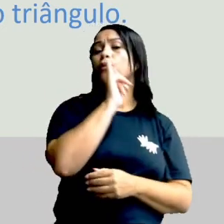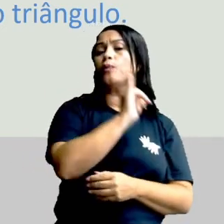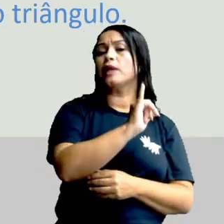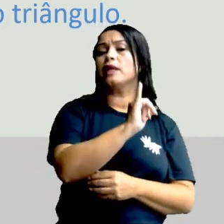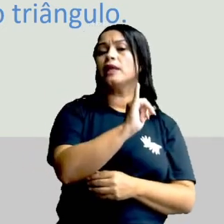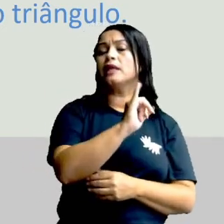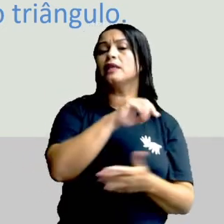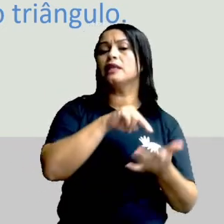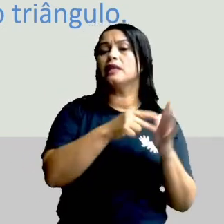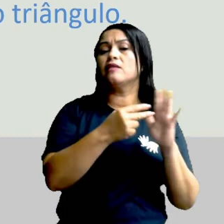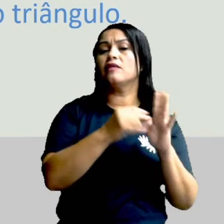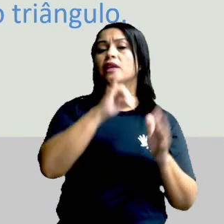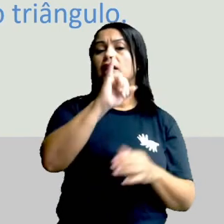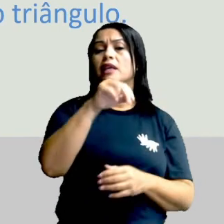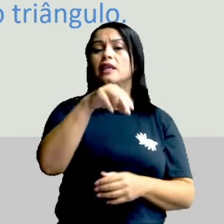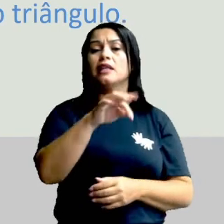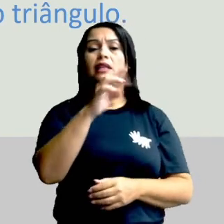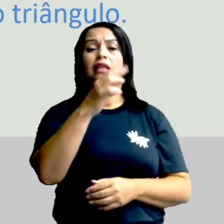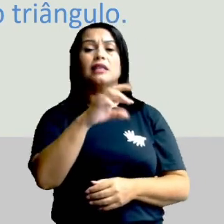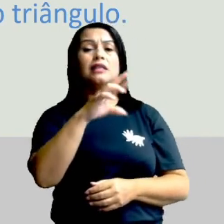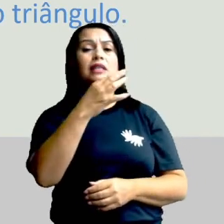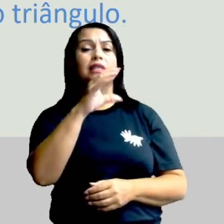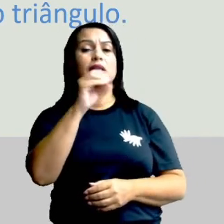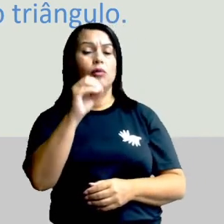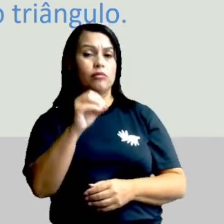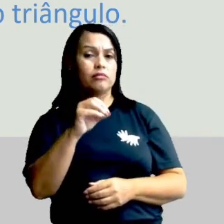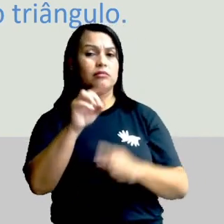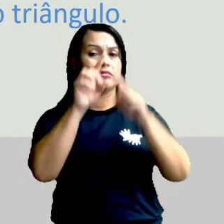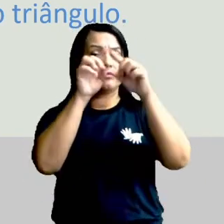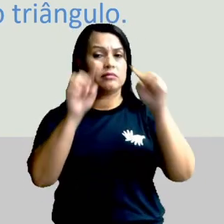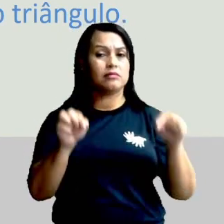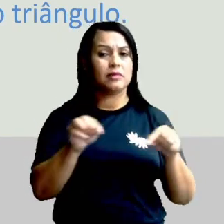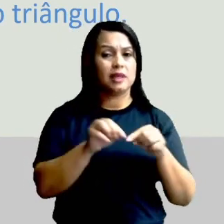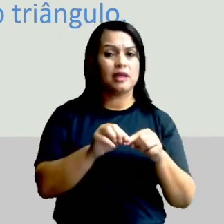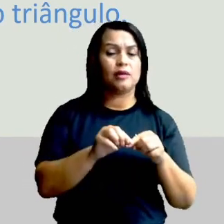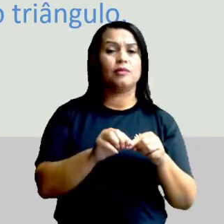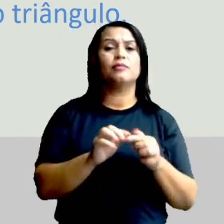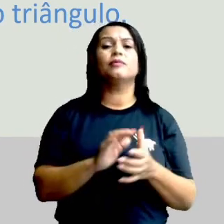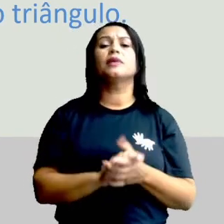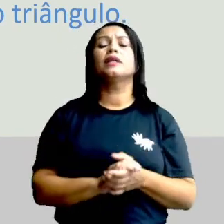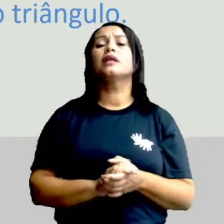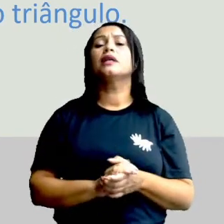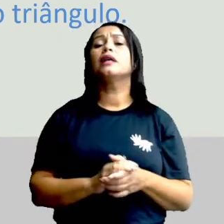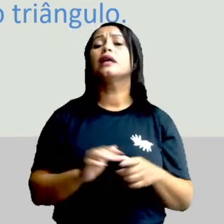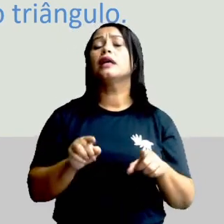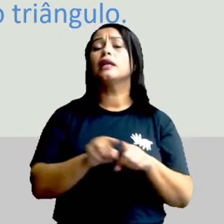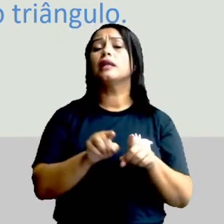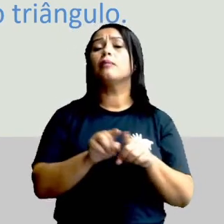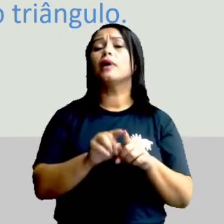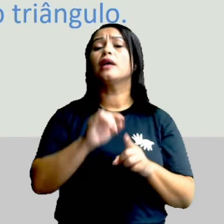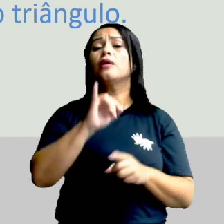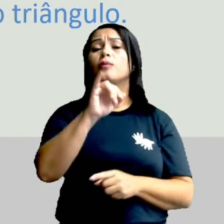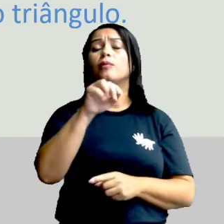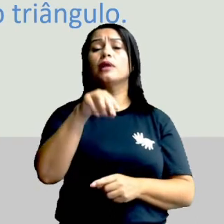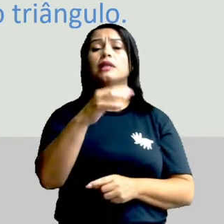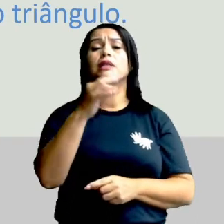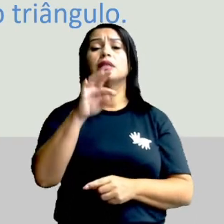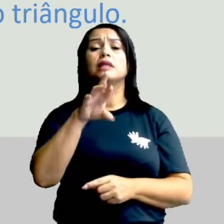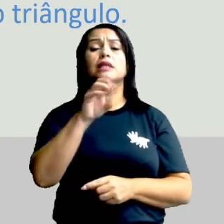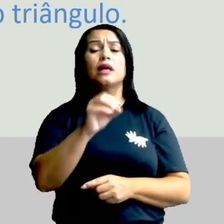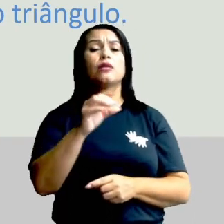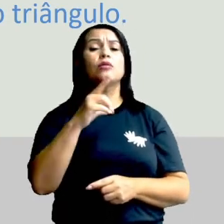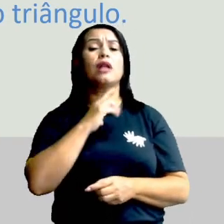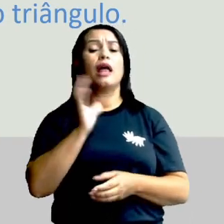intersecção da bissetriz de um triângulo recebe o nome de inseto e o incêndio sempre se localiza no